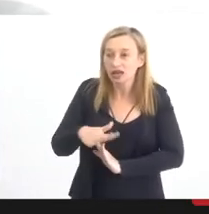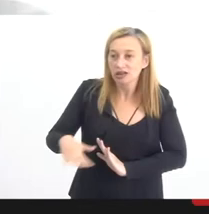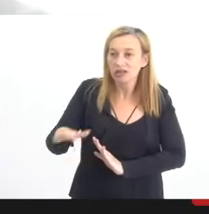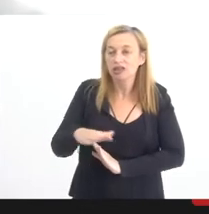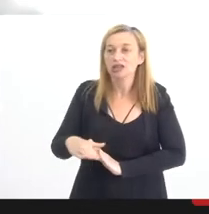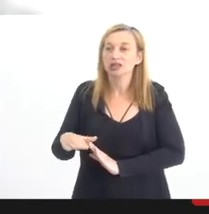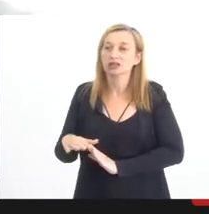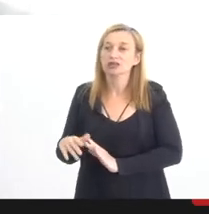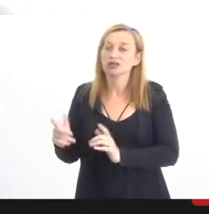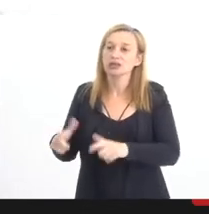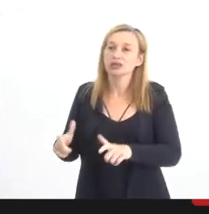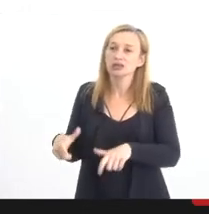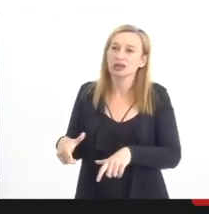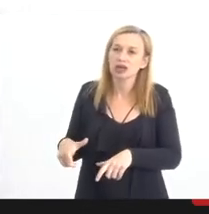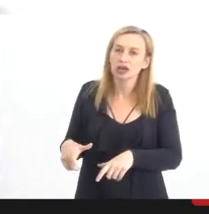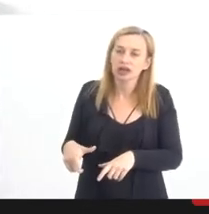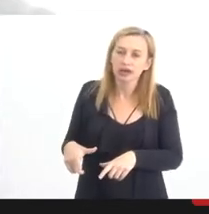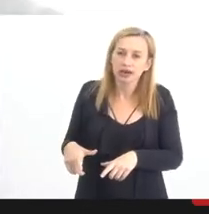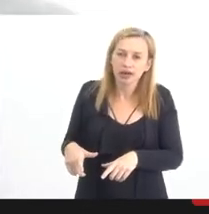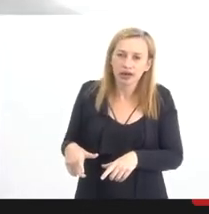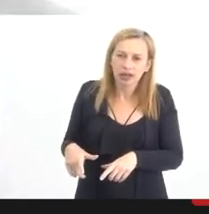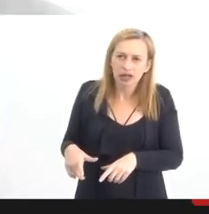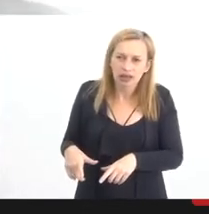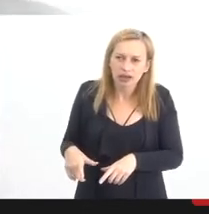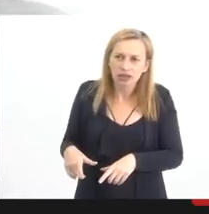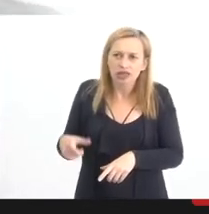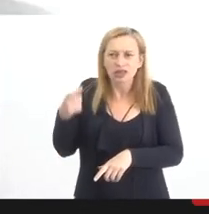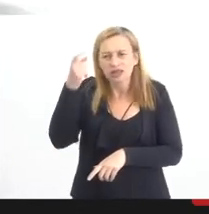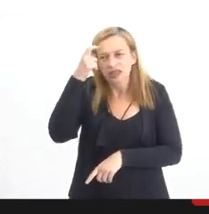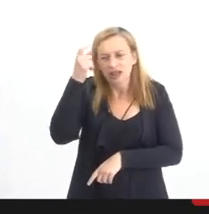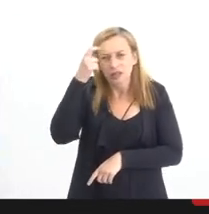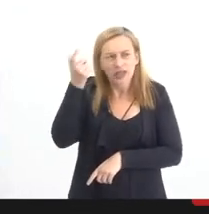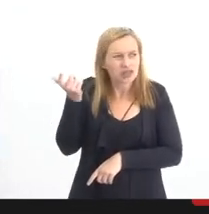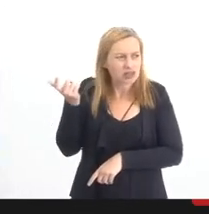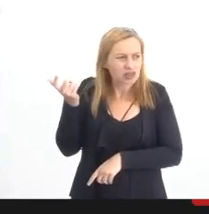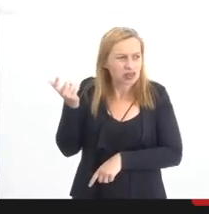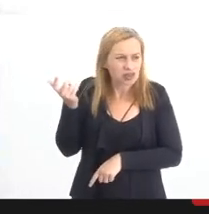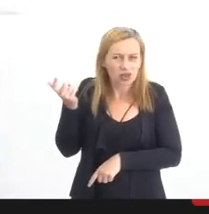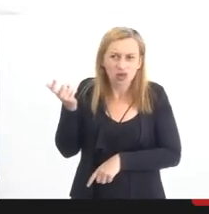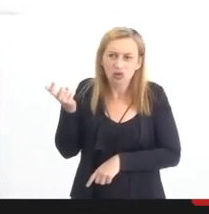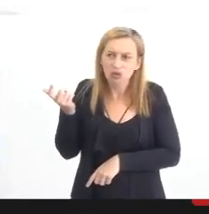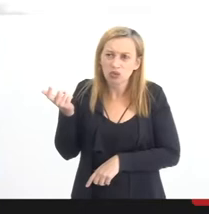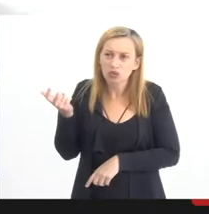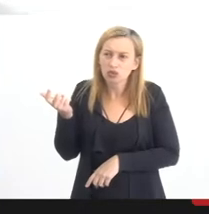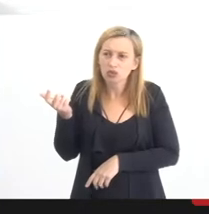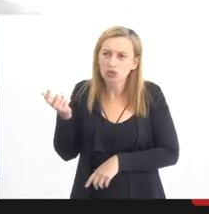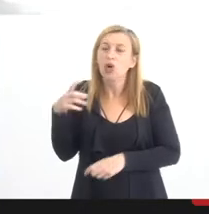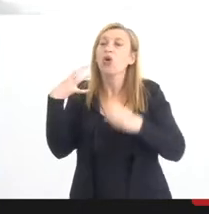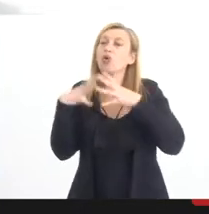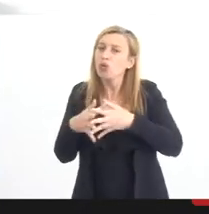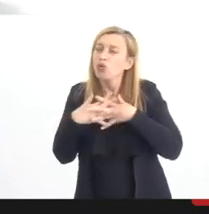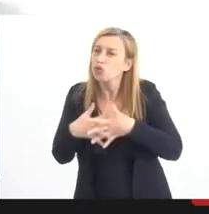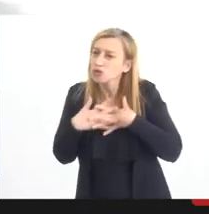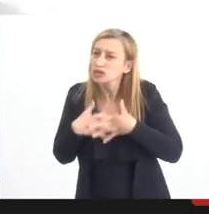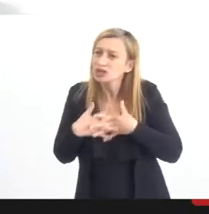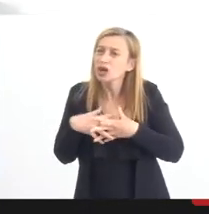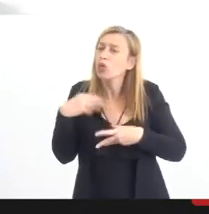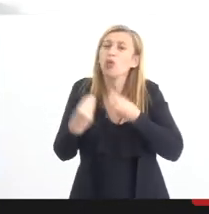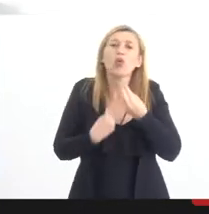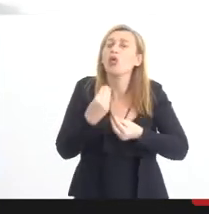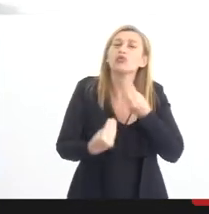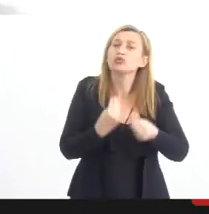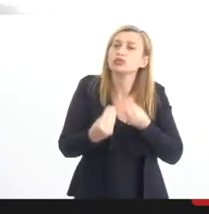Cruz, ficou, na minha cabeça, ficou um impasse, uma confusão de como